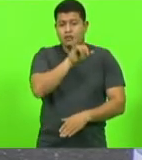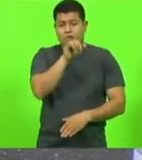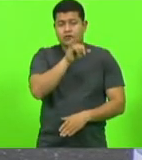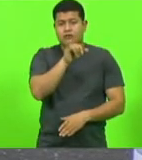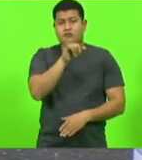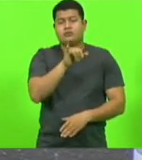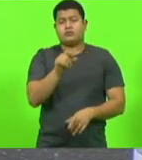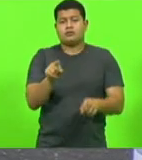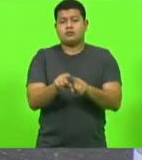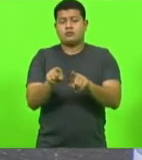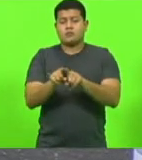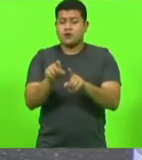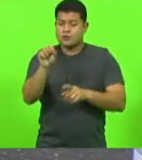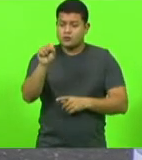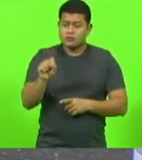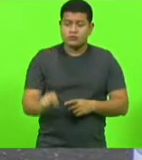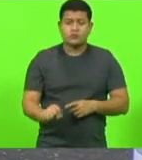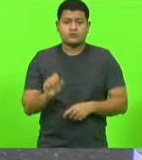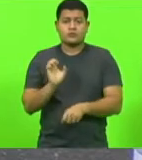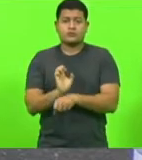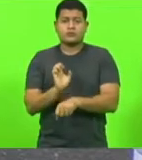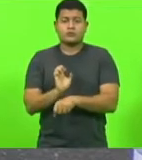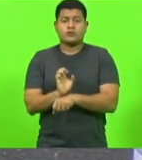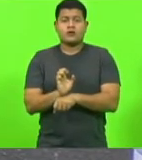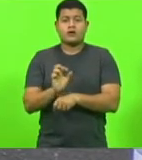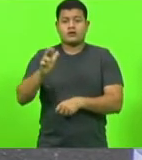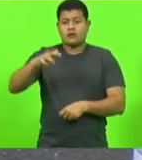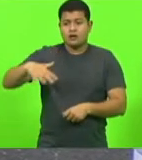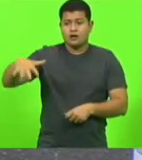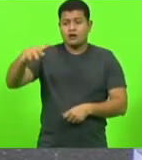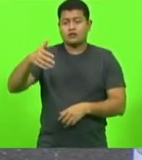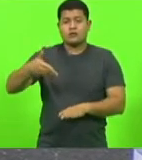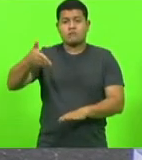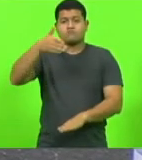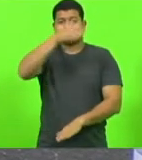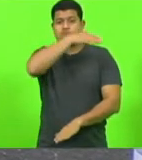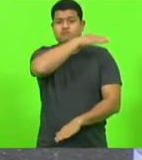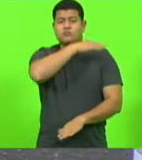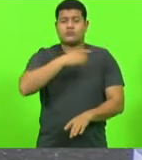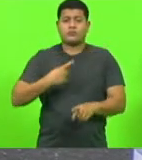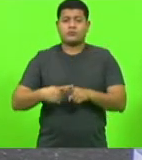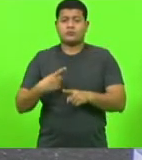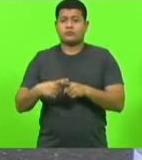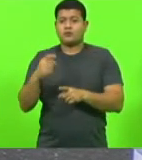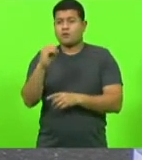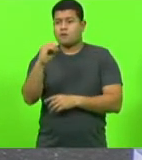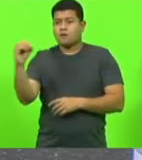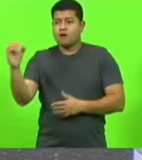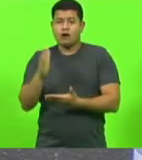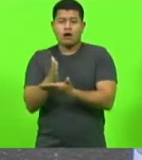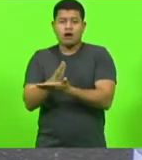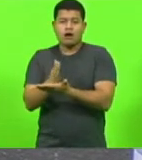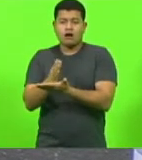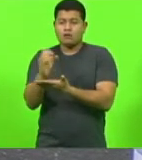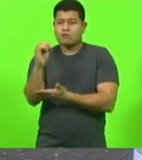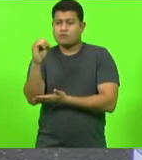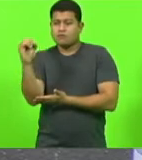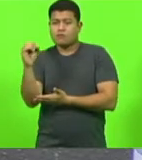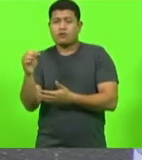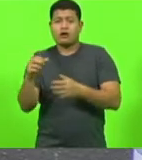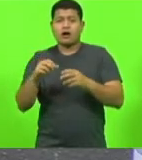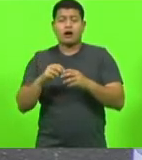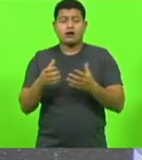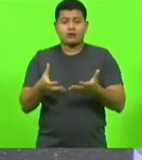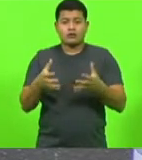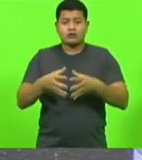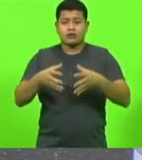sul do nosso estado, na região serrana, na região oeste, na região meio-oeste, na Grande Florianópolis,